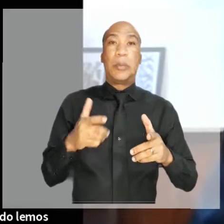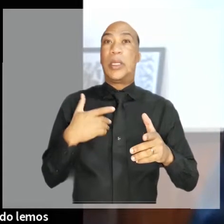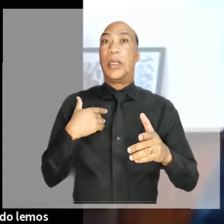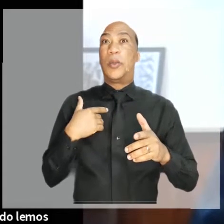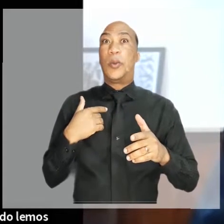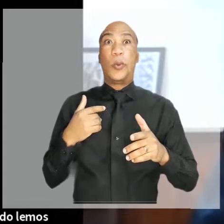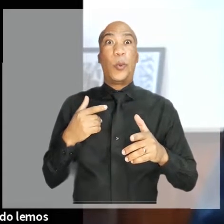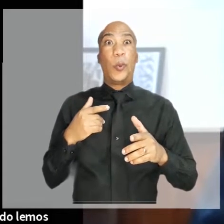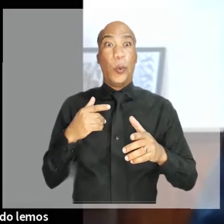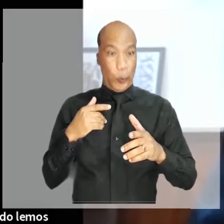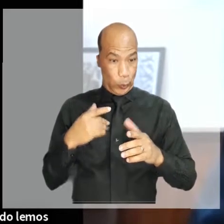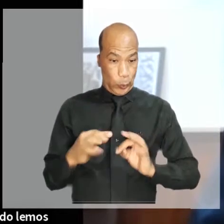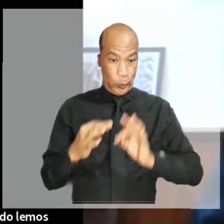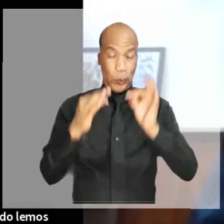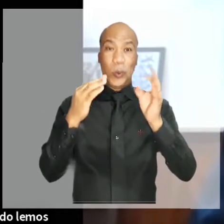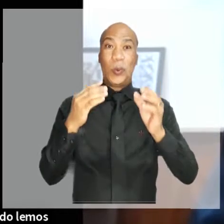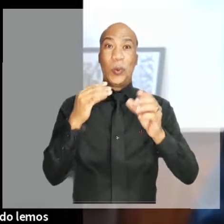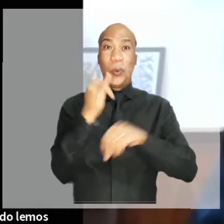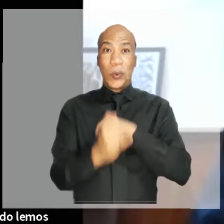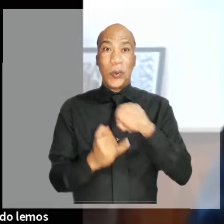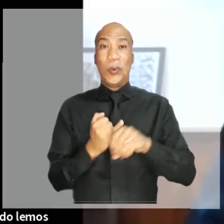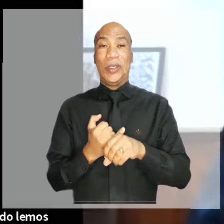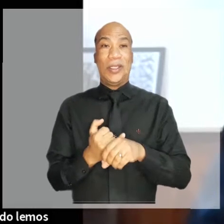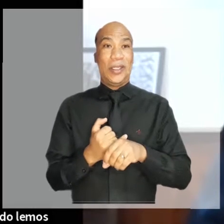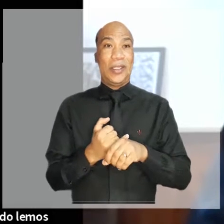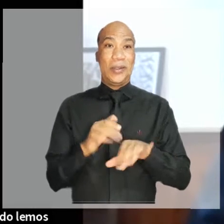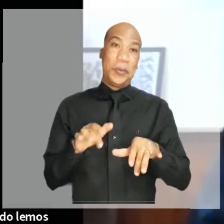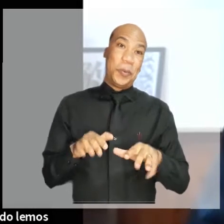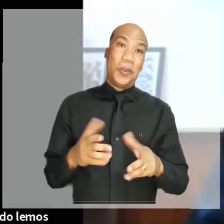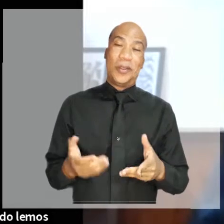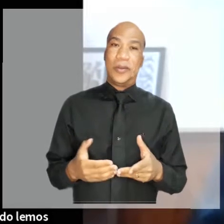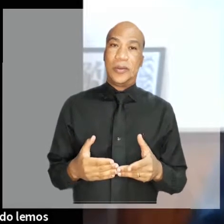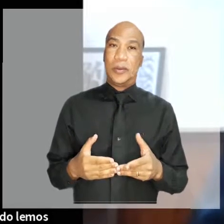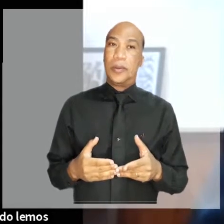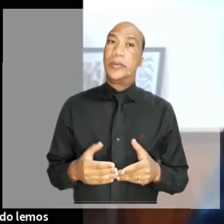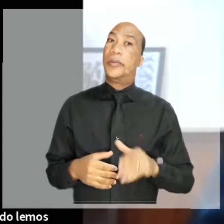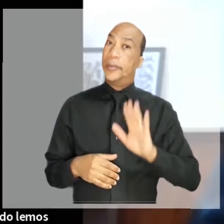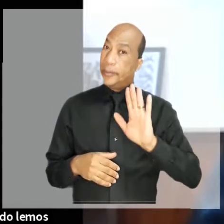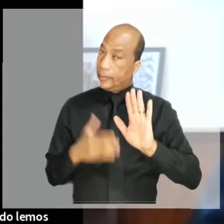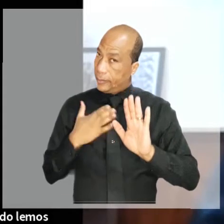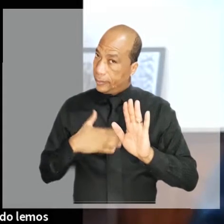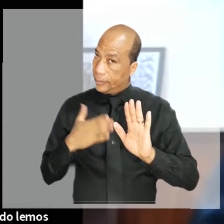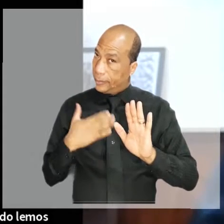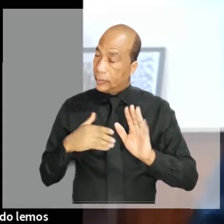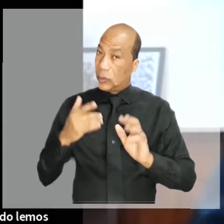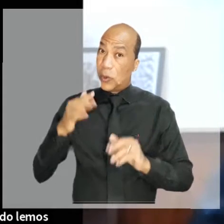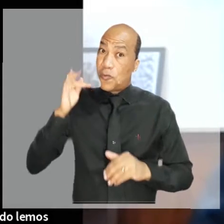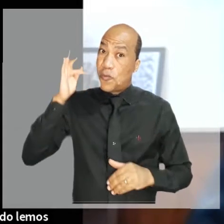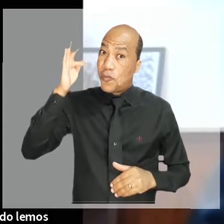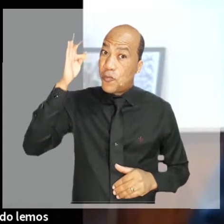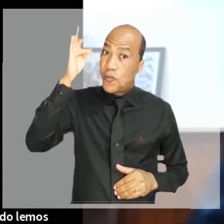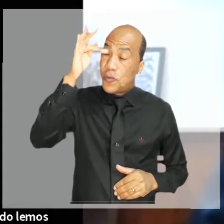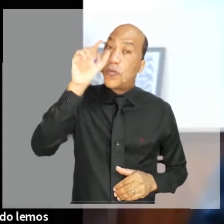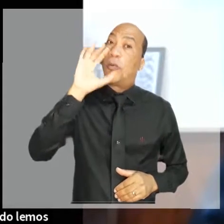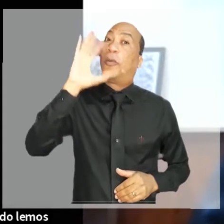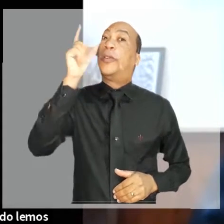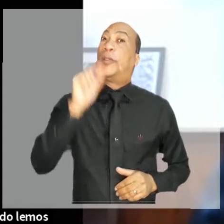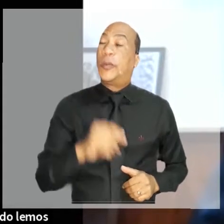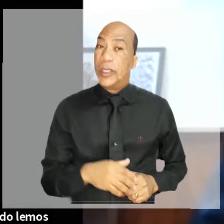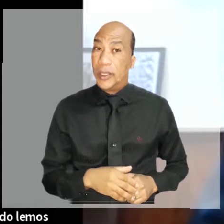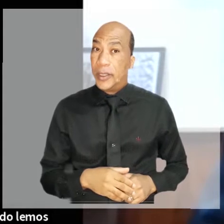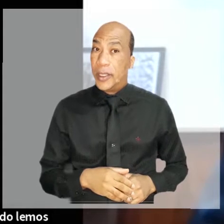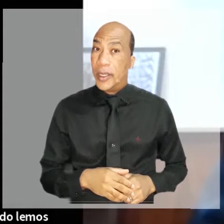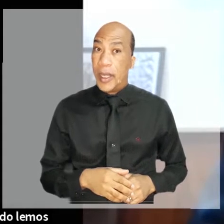digital. Então, o que a gente pode esperar para o futuro? Uma demanda gigantesca por transformação digital por parte do